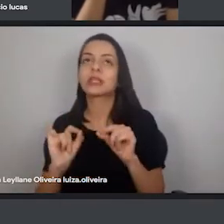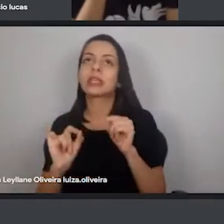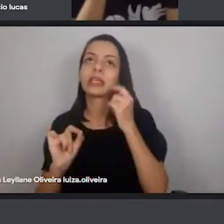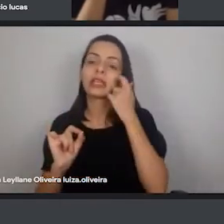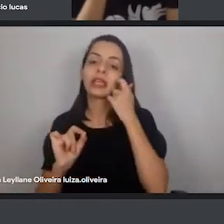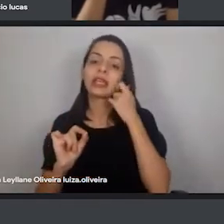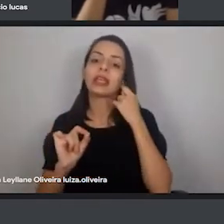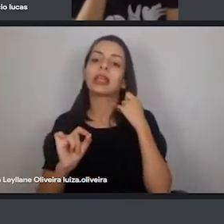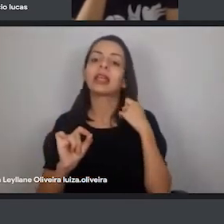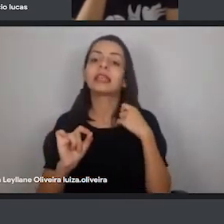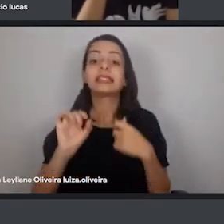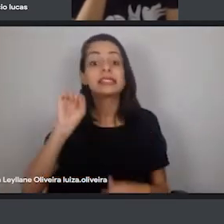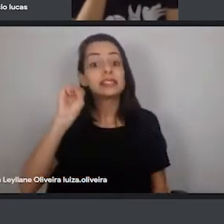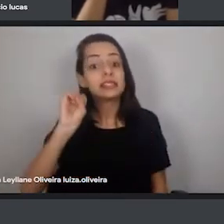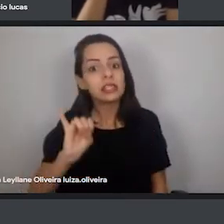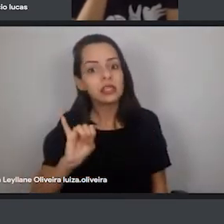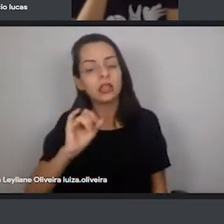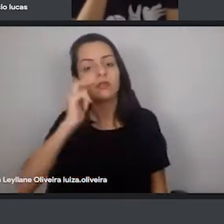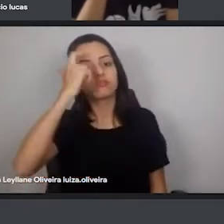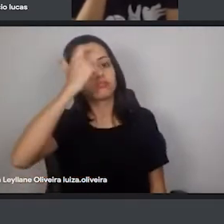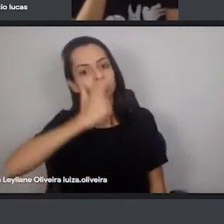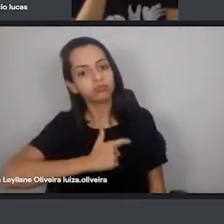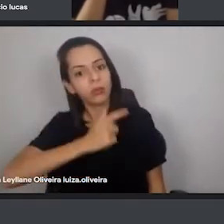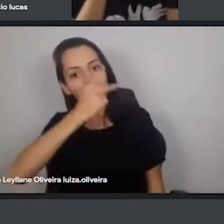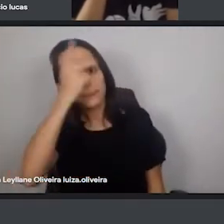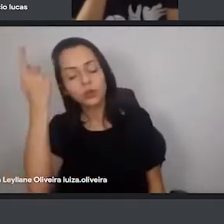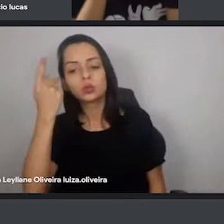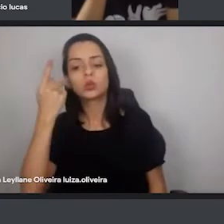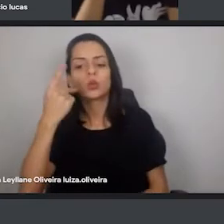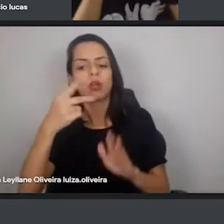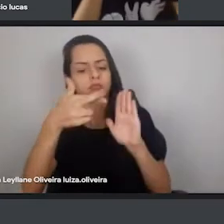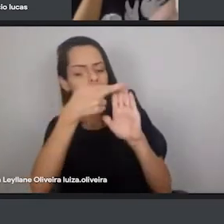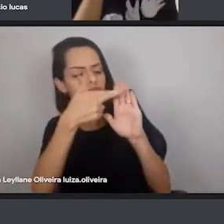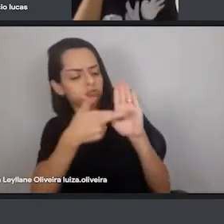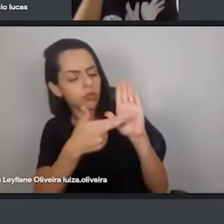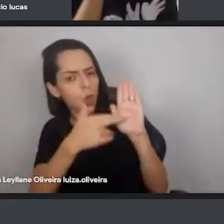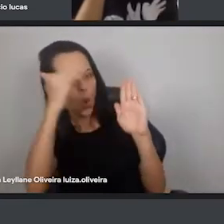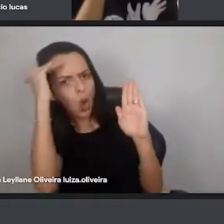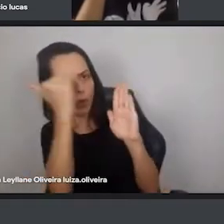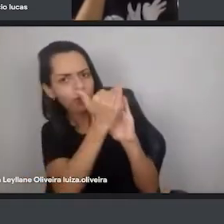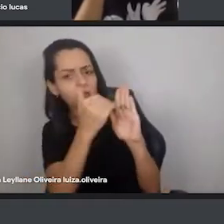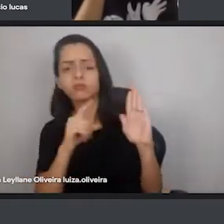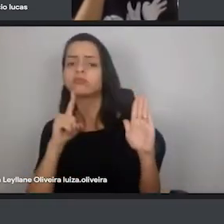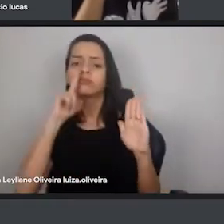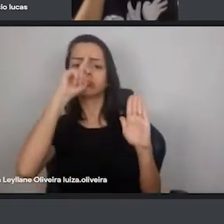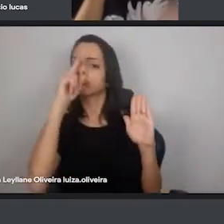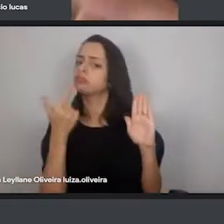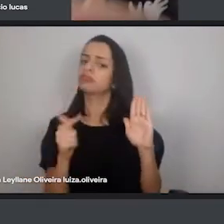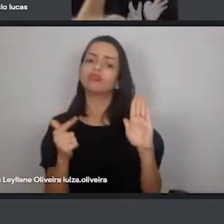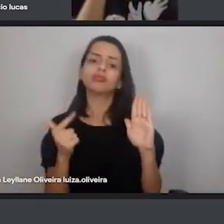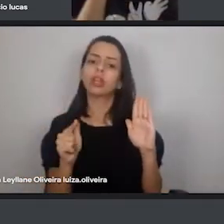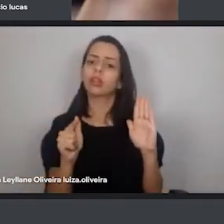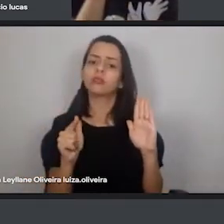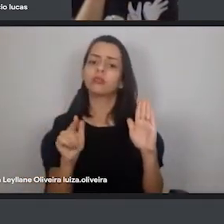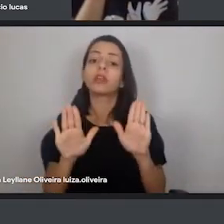para aquele que trabalha dentro das normas. Então, basta você o